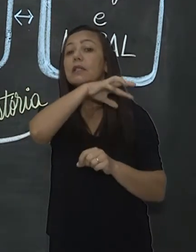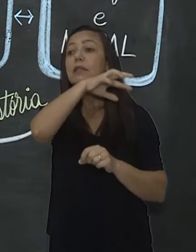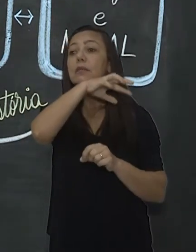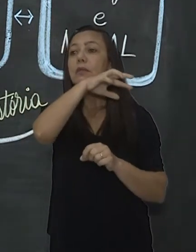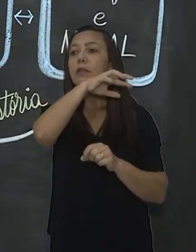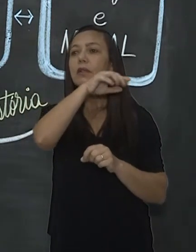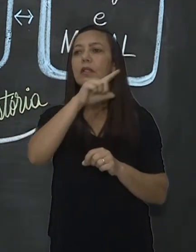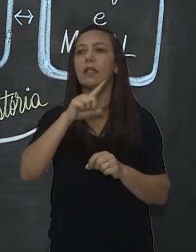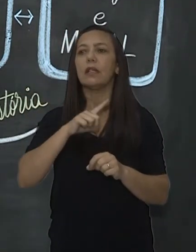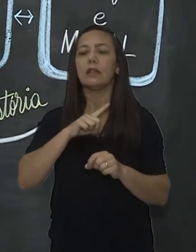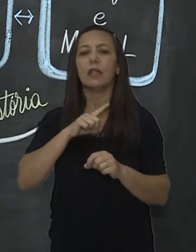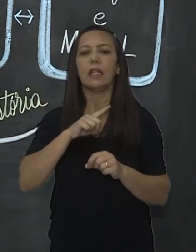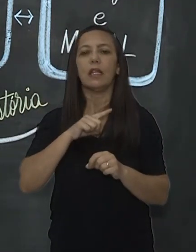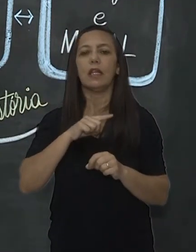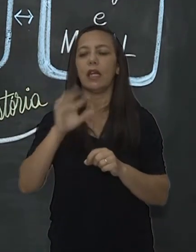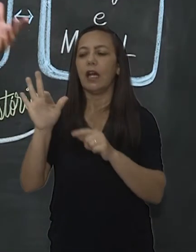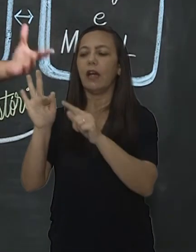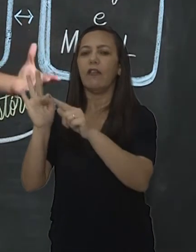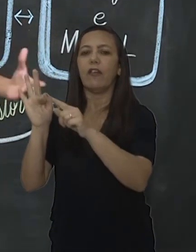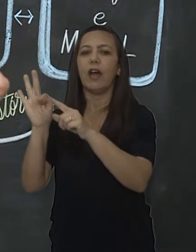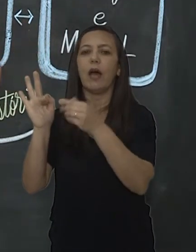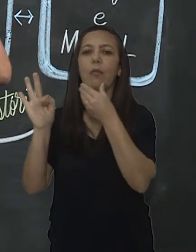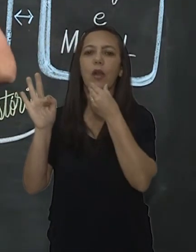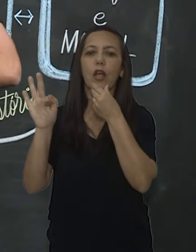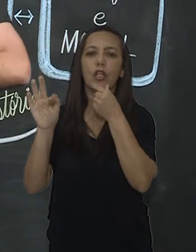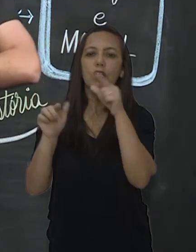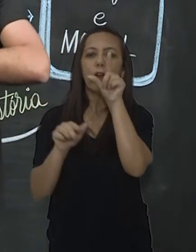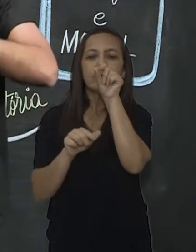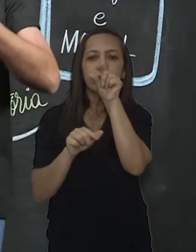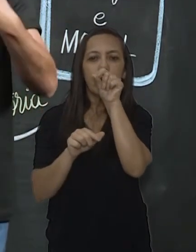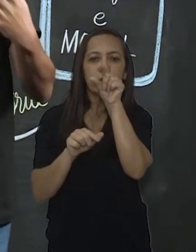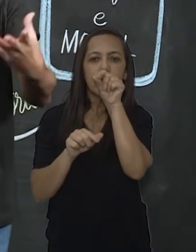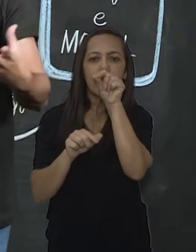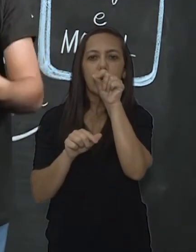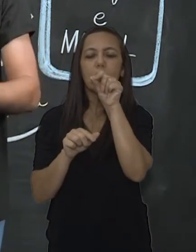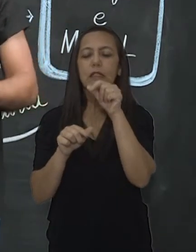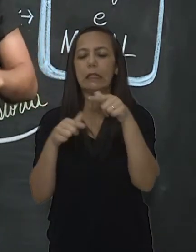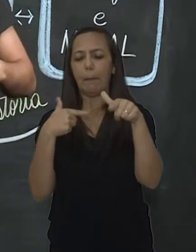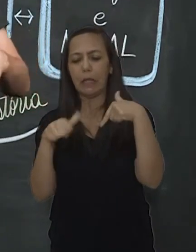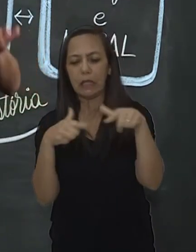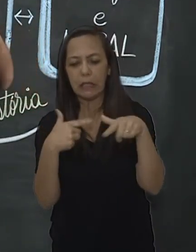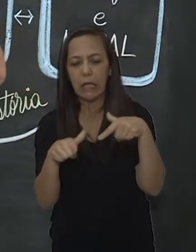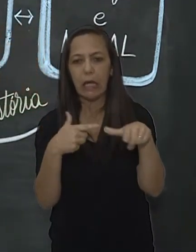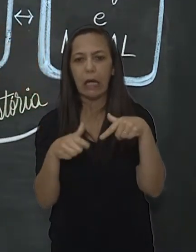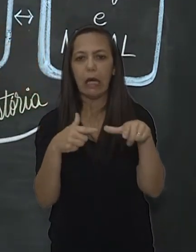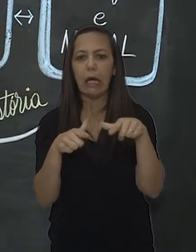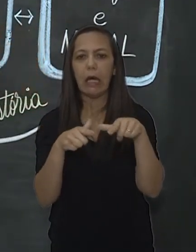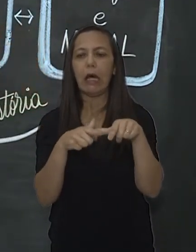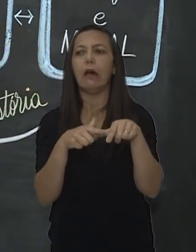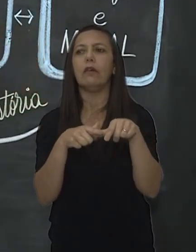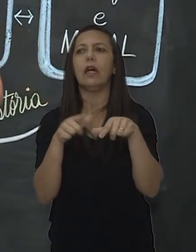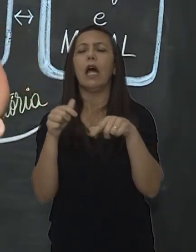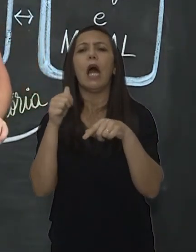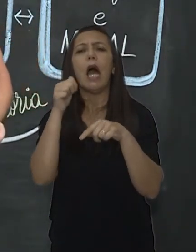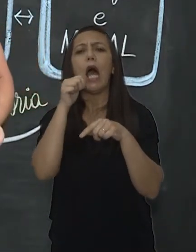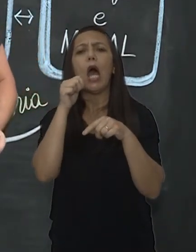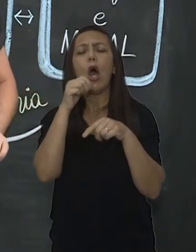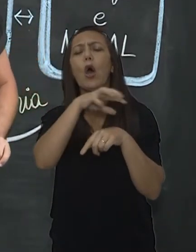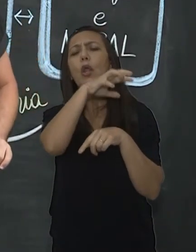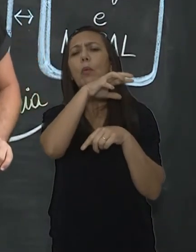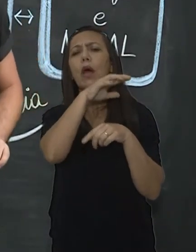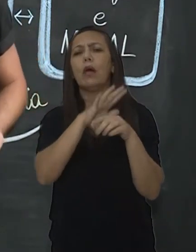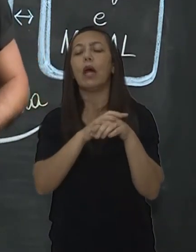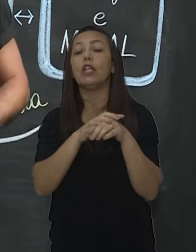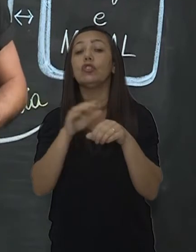temos a famosa fábula da cigarra e da formiga. A formiga, coitada, que trabalhava bastante, enquanto a cigarra ficava lá curtindo o verão, até que